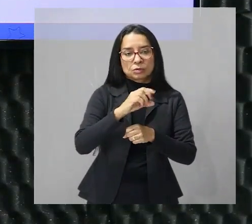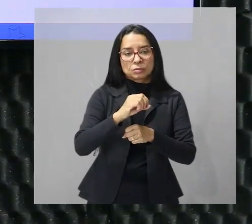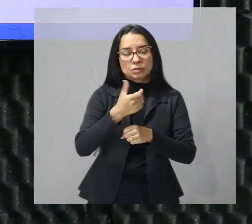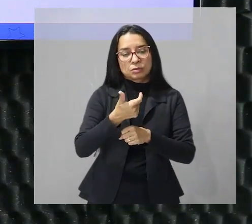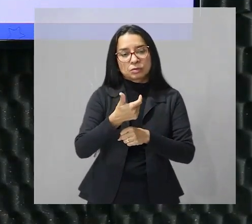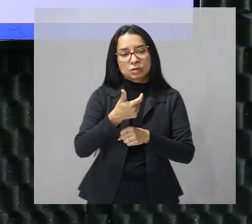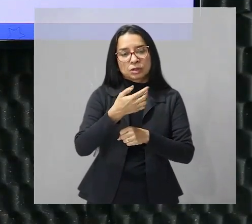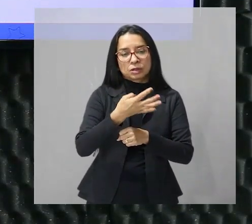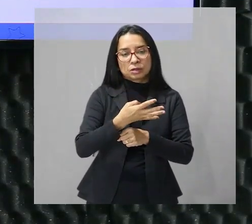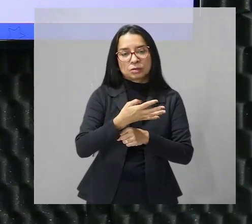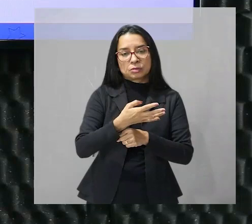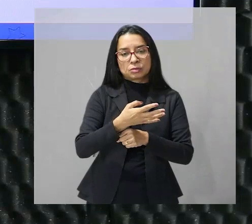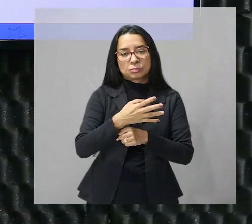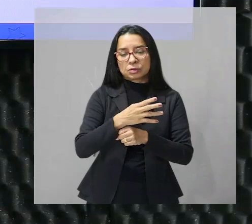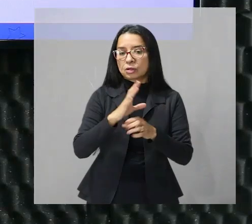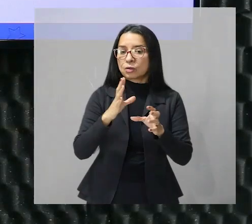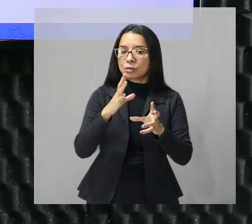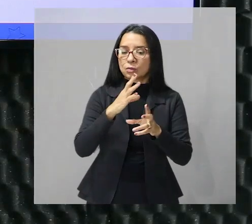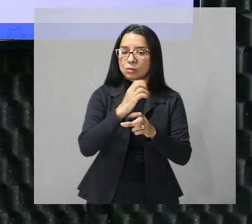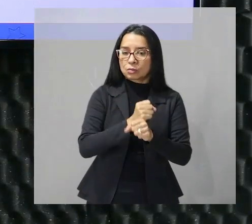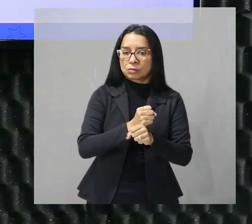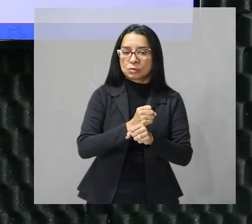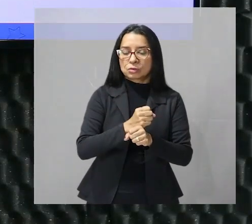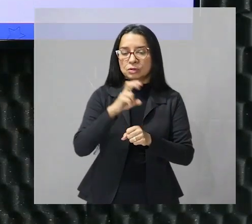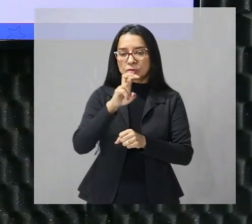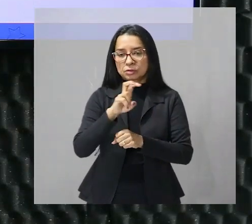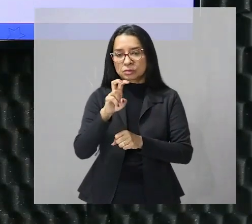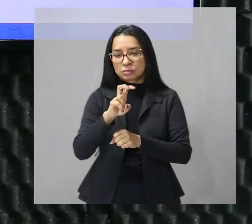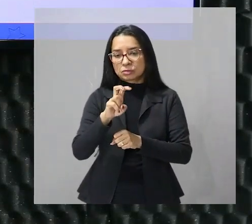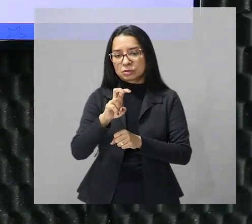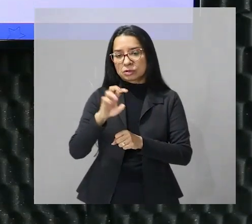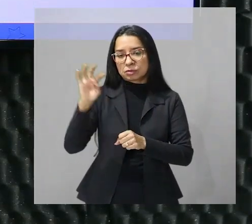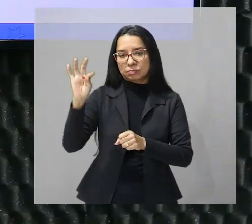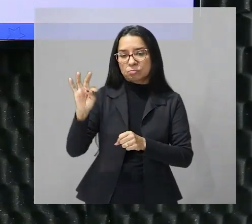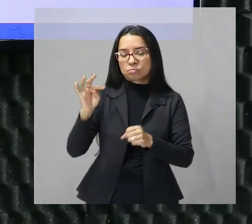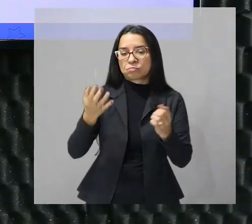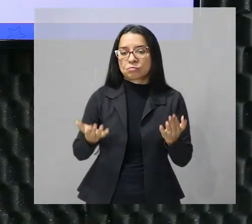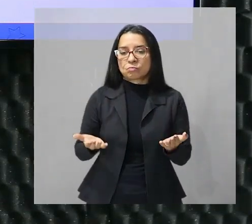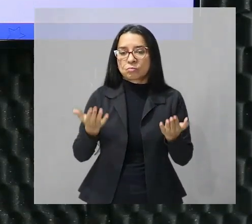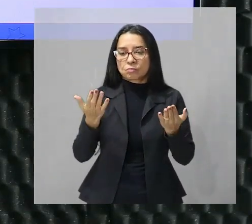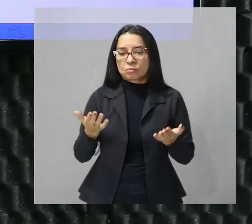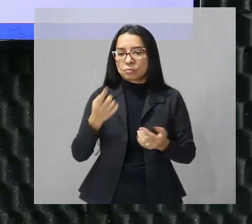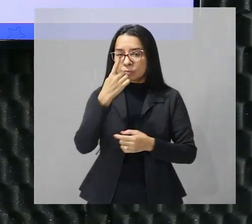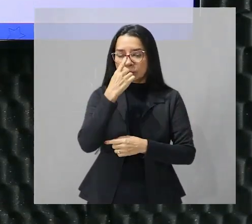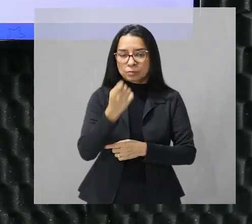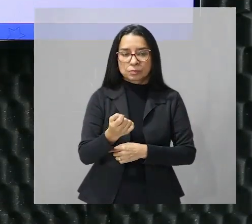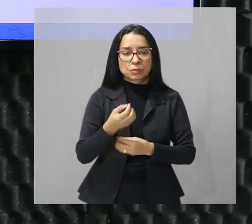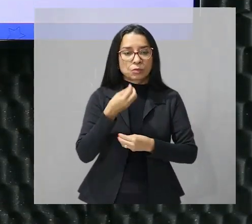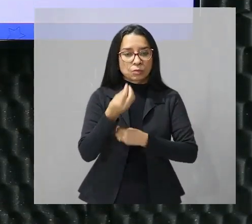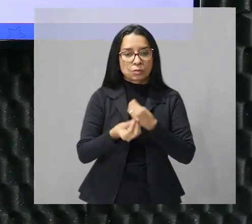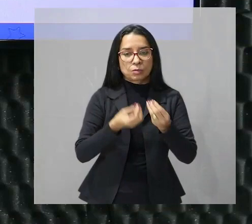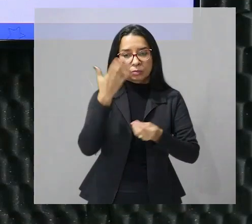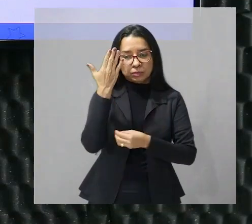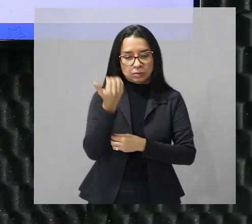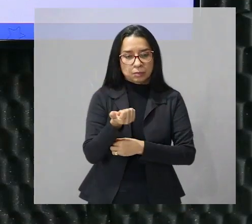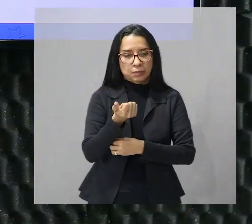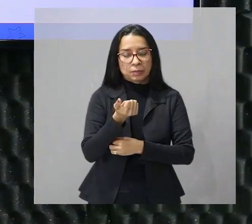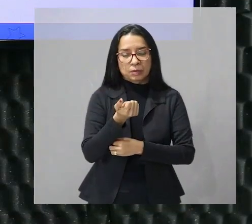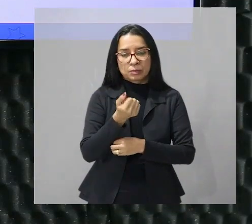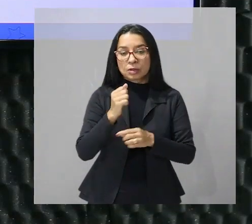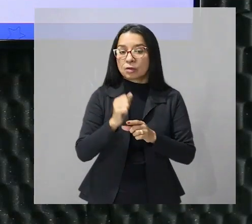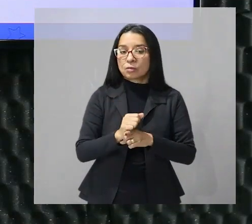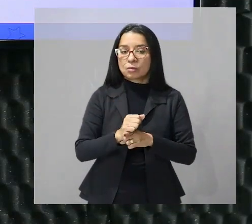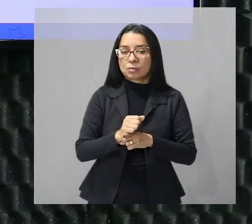35, um total de 55 toneladas de lixo. E aí, como nós já sabemos, né, é uma reta,